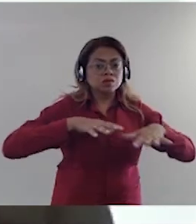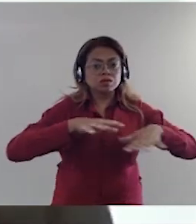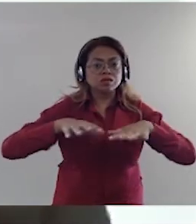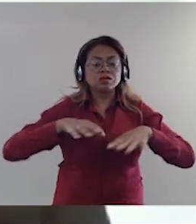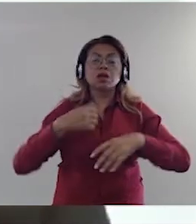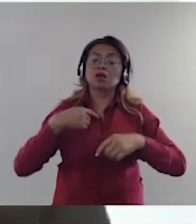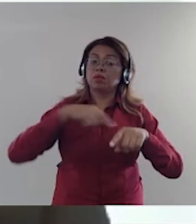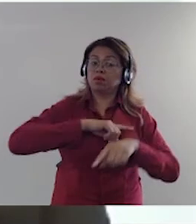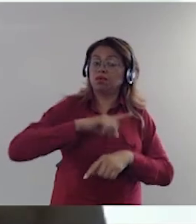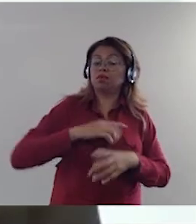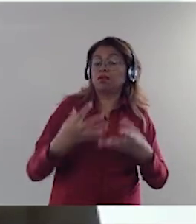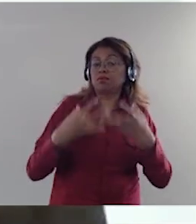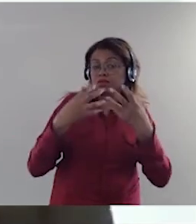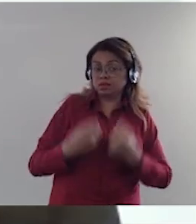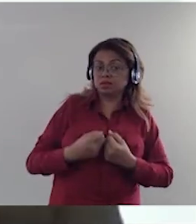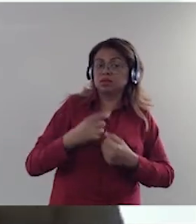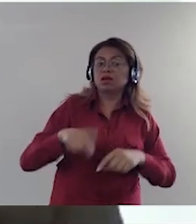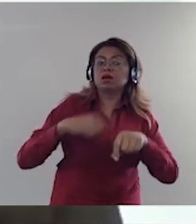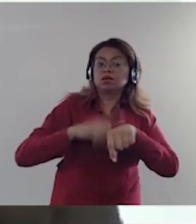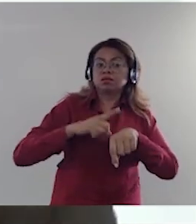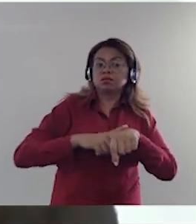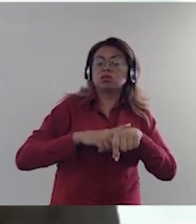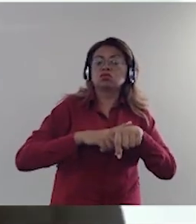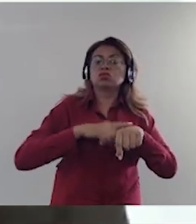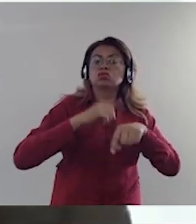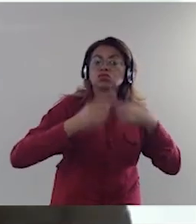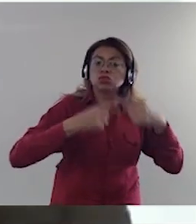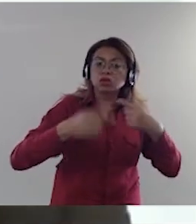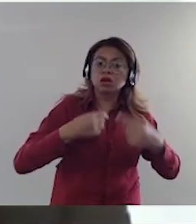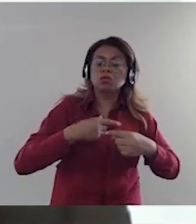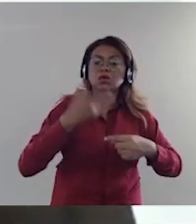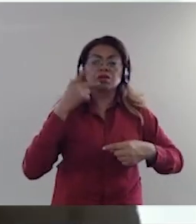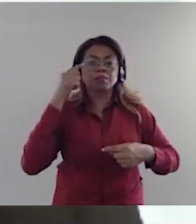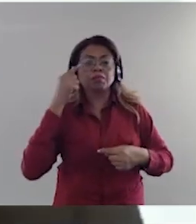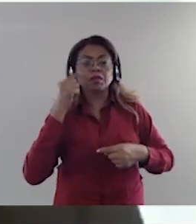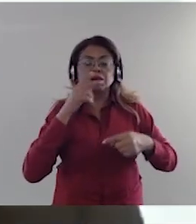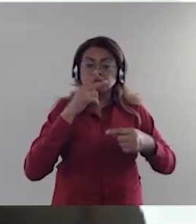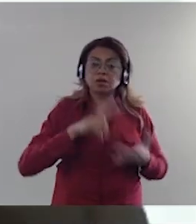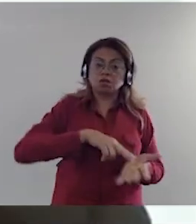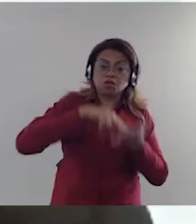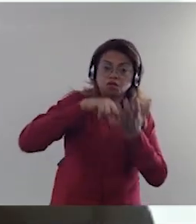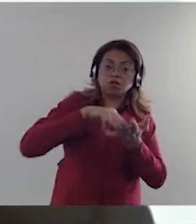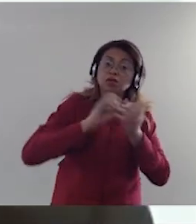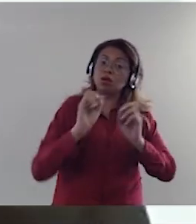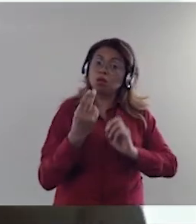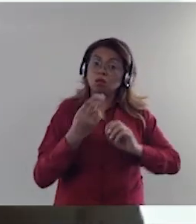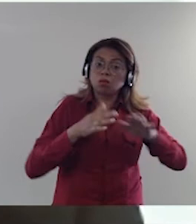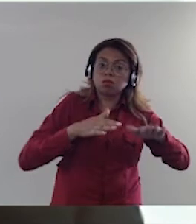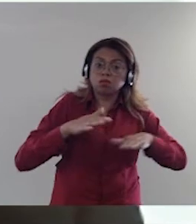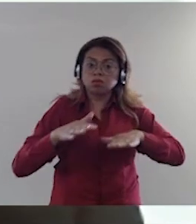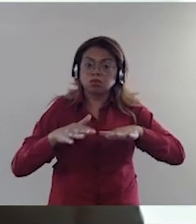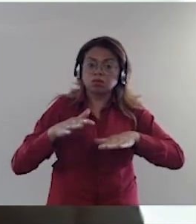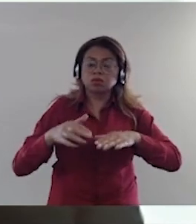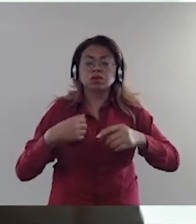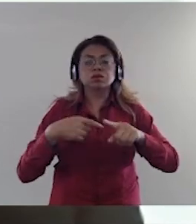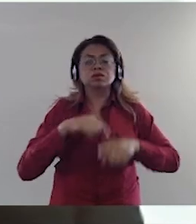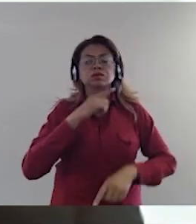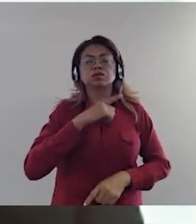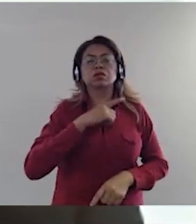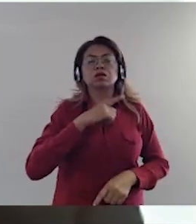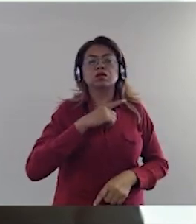tempo ela seja fixa, ou seja, flutuante, e há também a possibilidade de haver